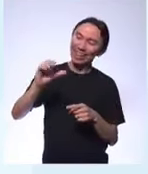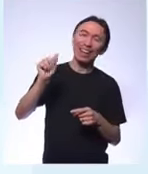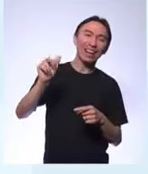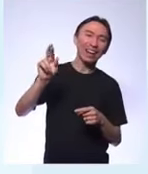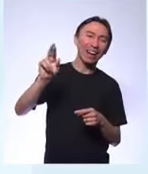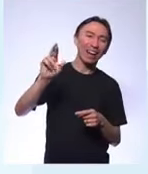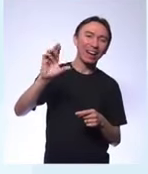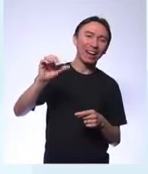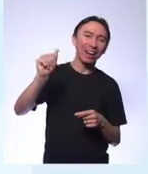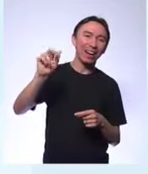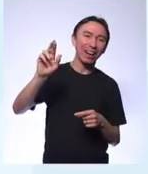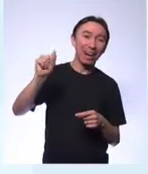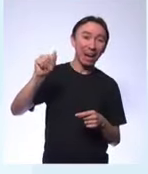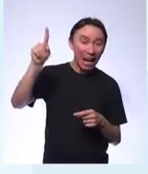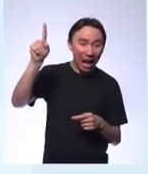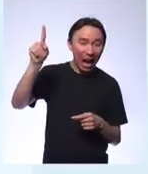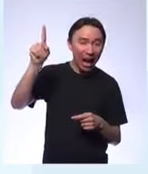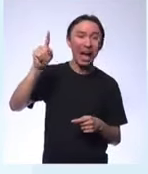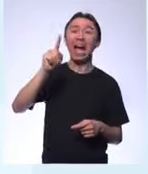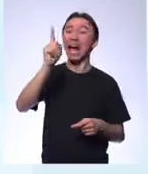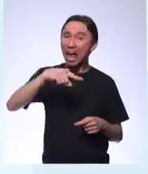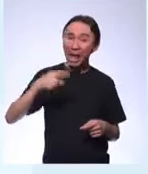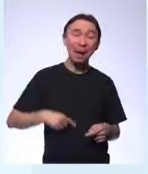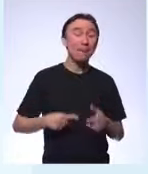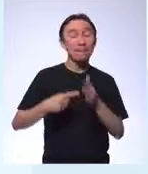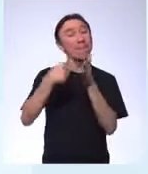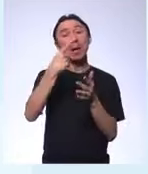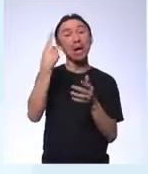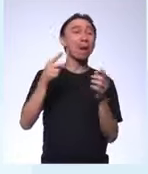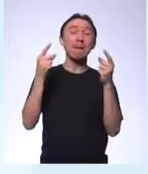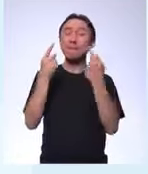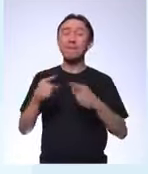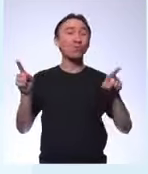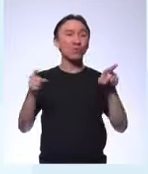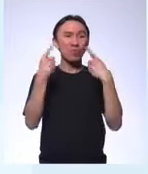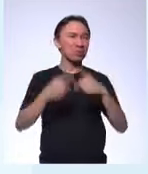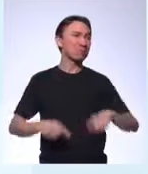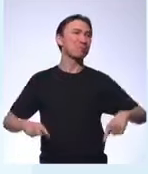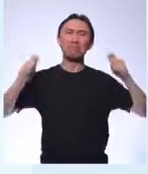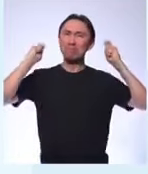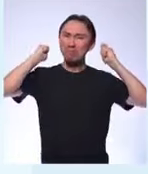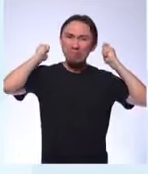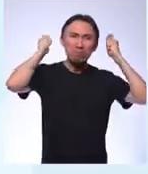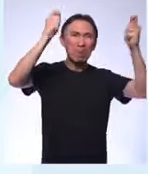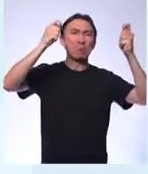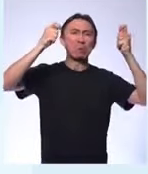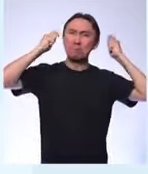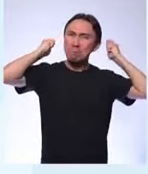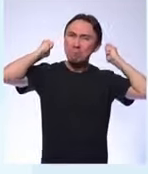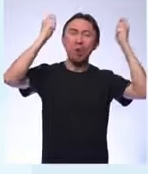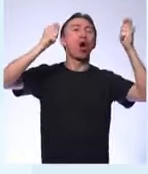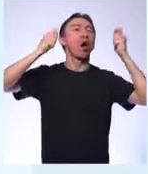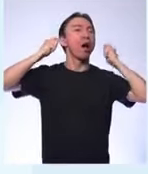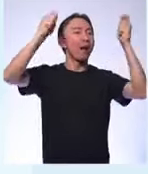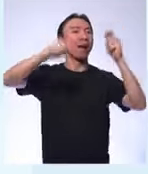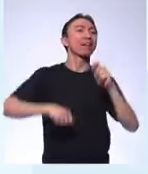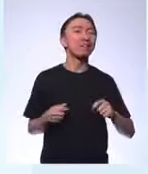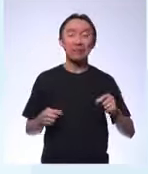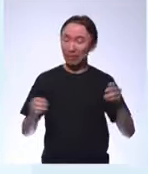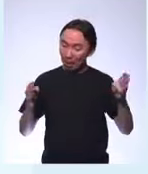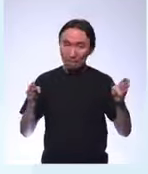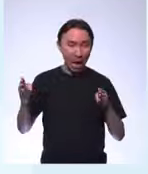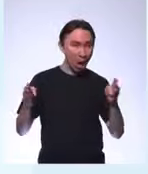é considerada aí a primeira música de protesto, é a que dá essa alcunha, música de protesto nesse período, né? E tinha